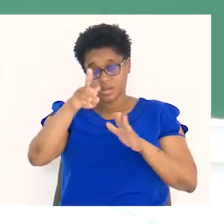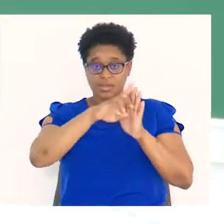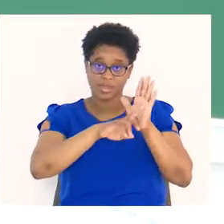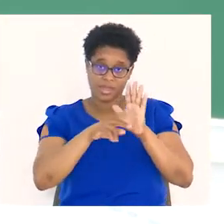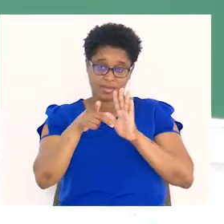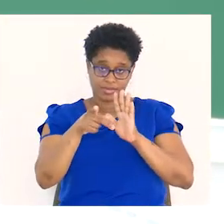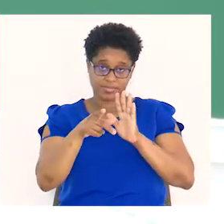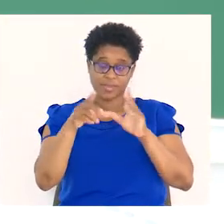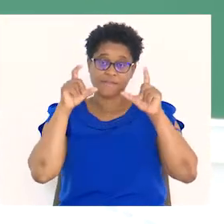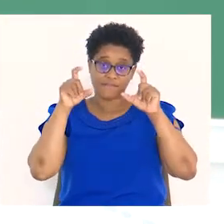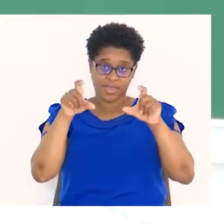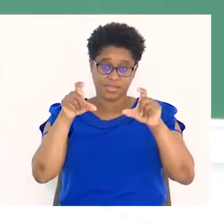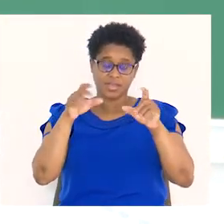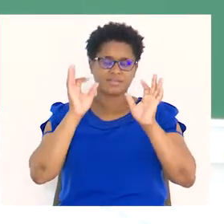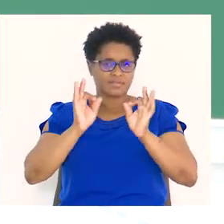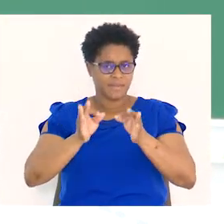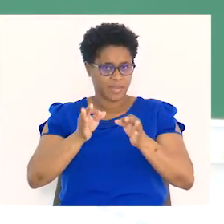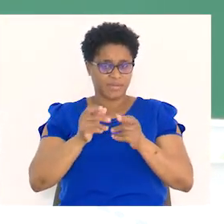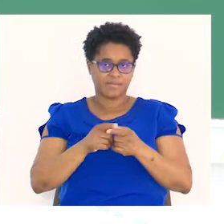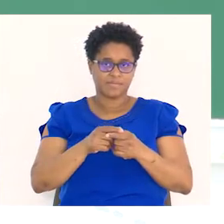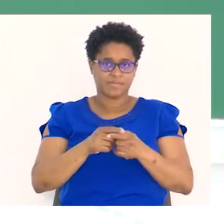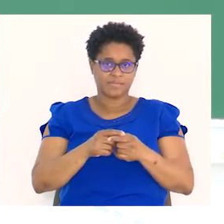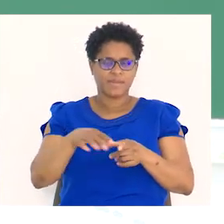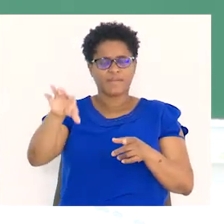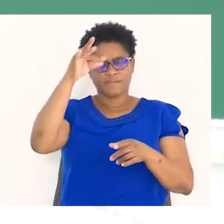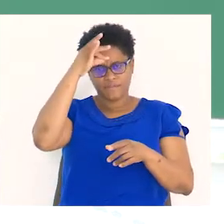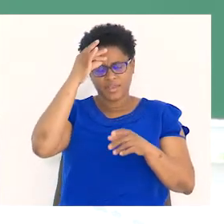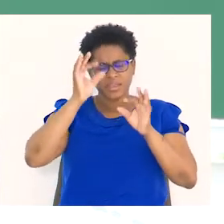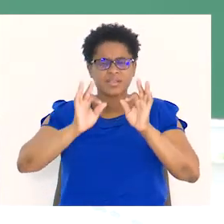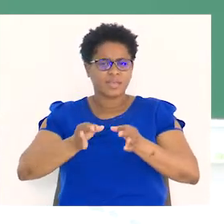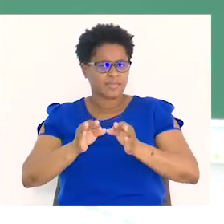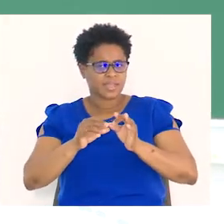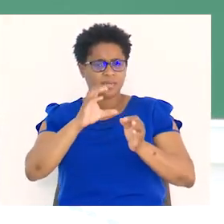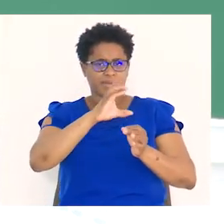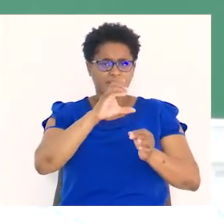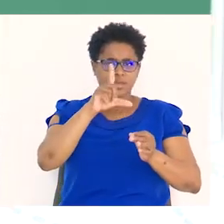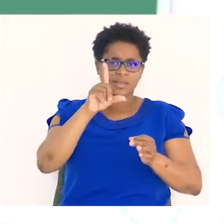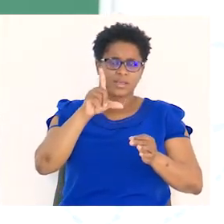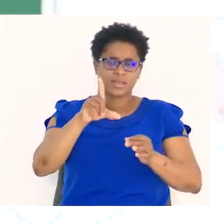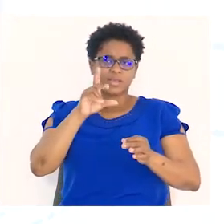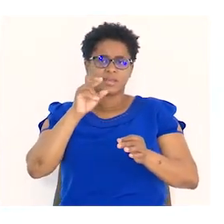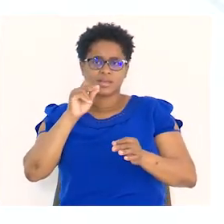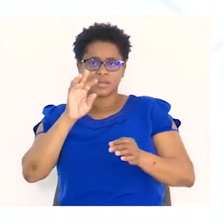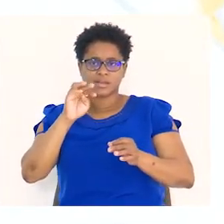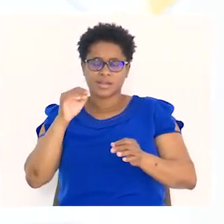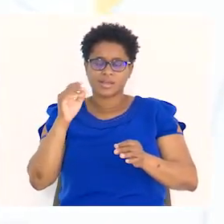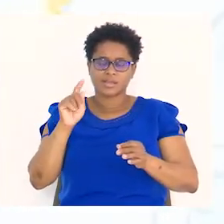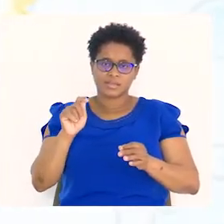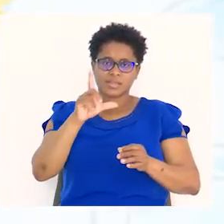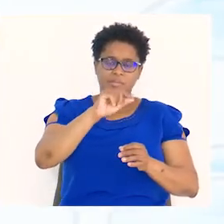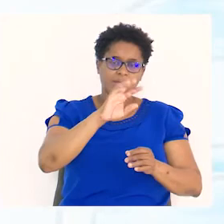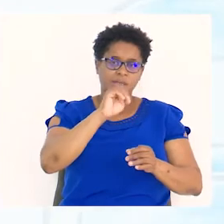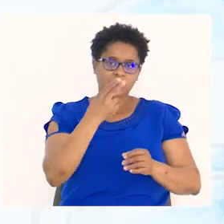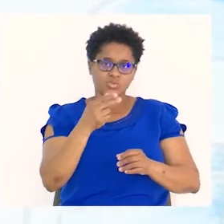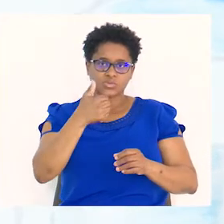ver. Por isso, temos que seguir essas regras, fixas sempre a classe